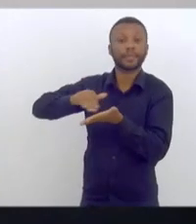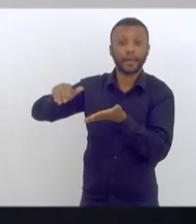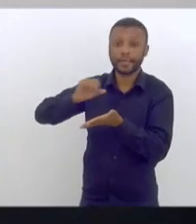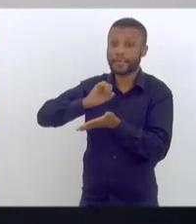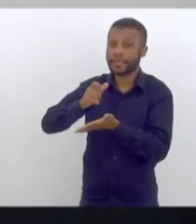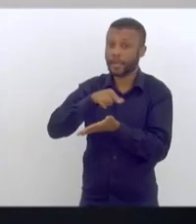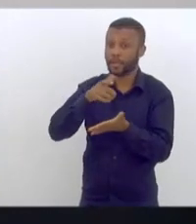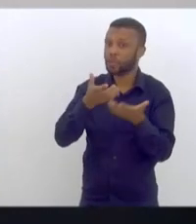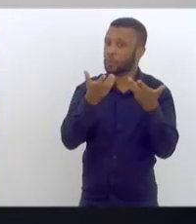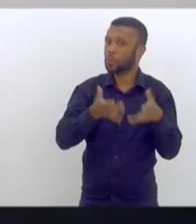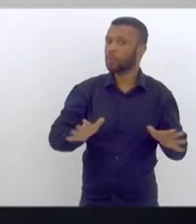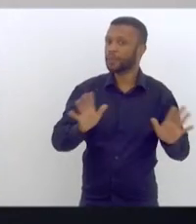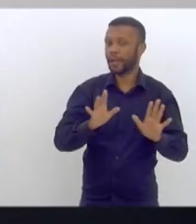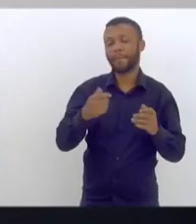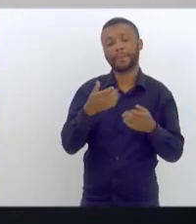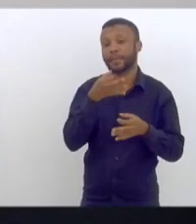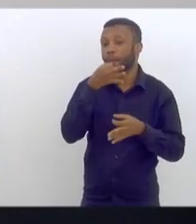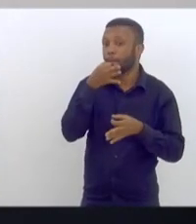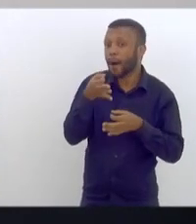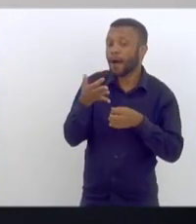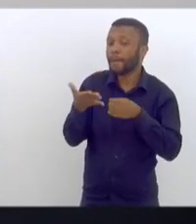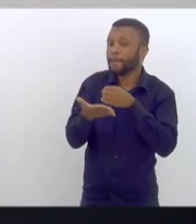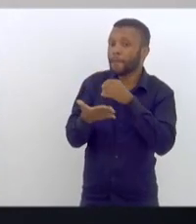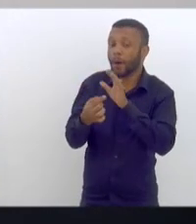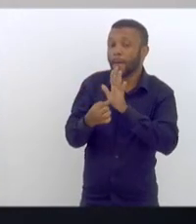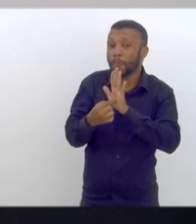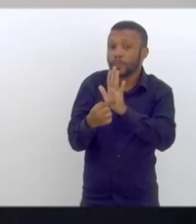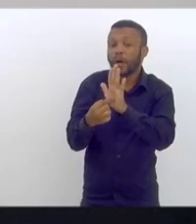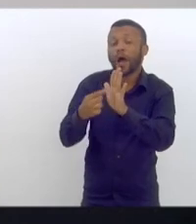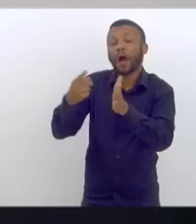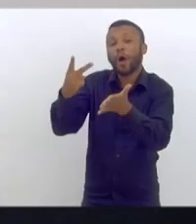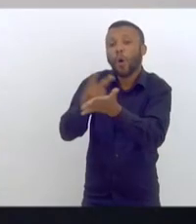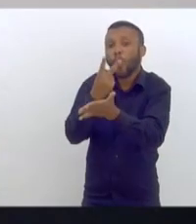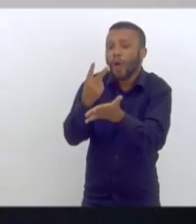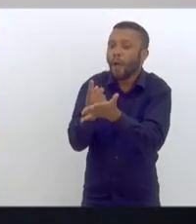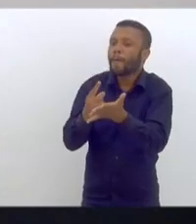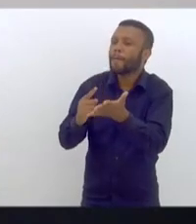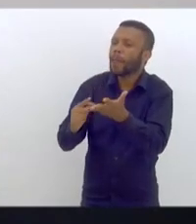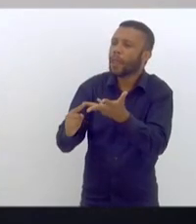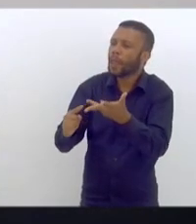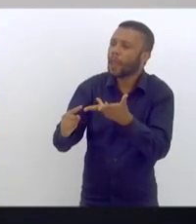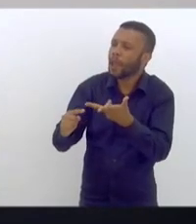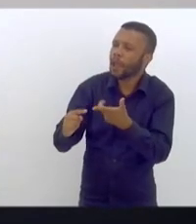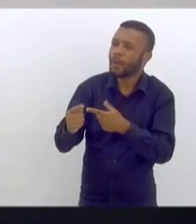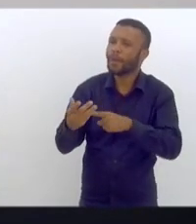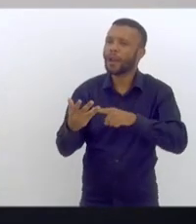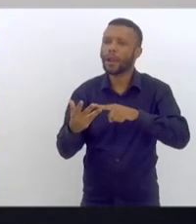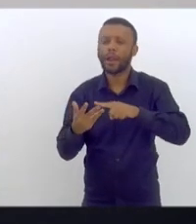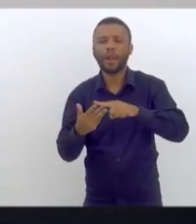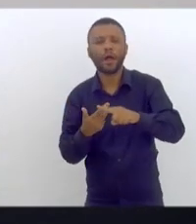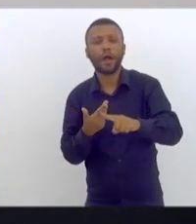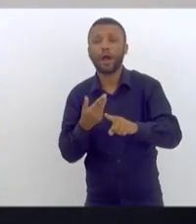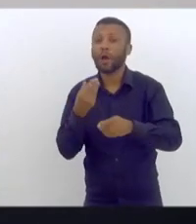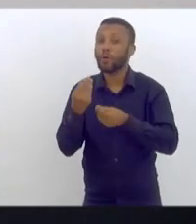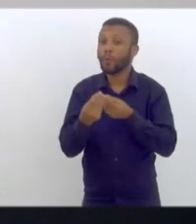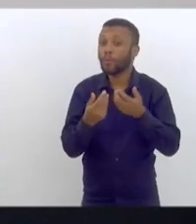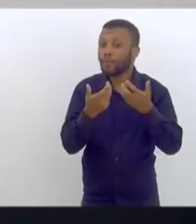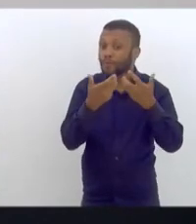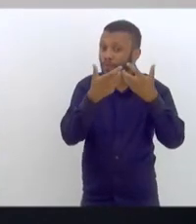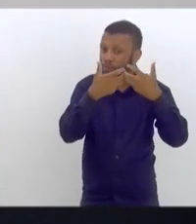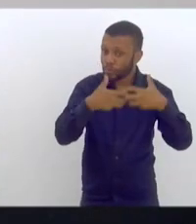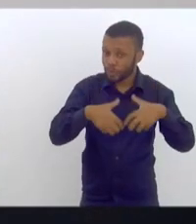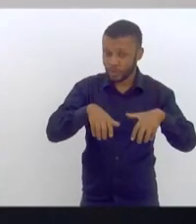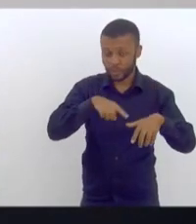ele tem que fundamentar onde tá o erro de certa etc como funciona a nossa douta